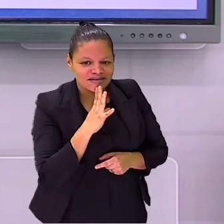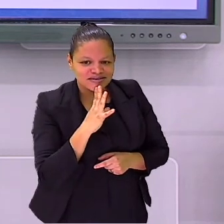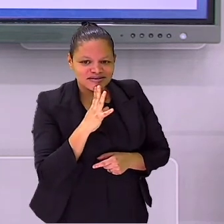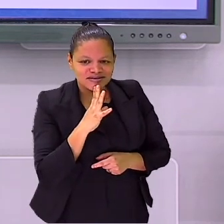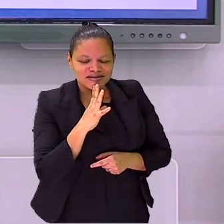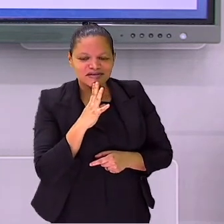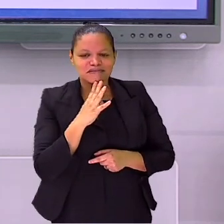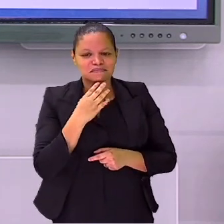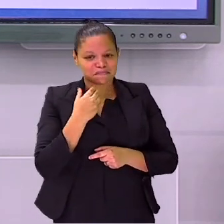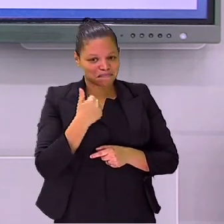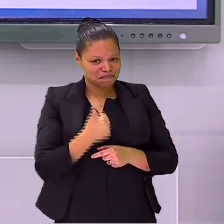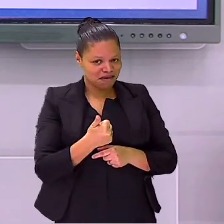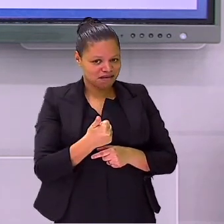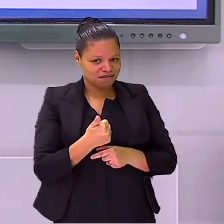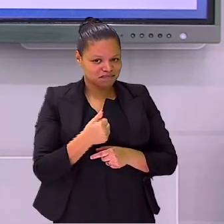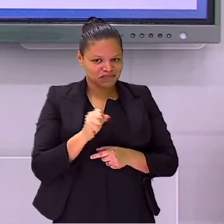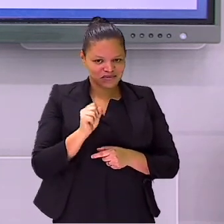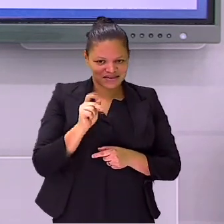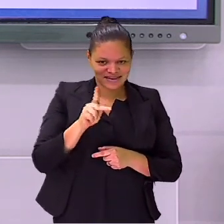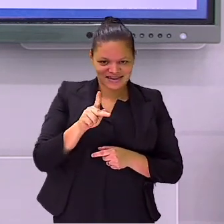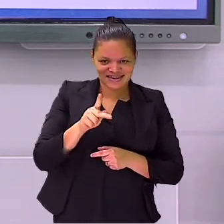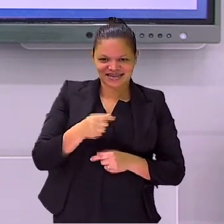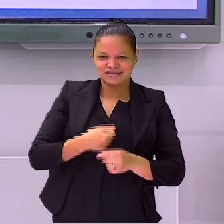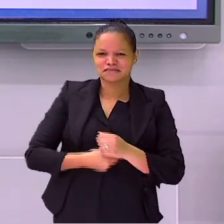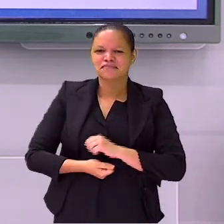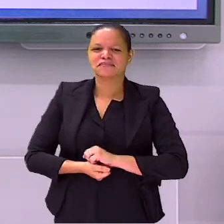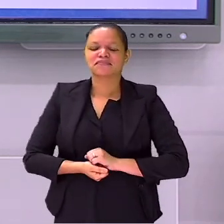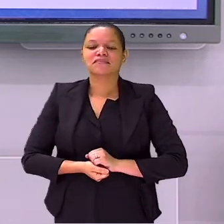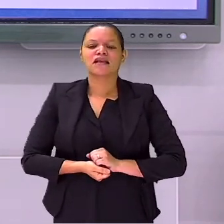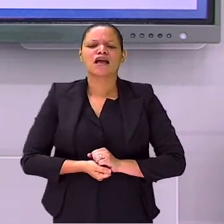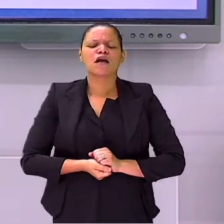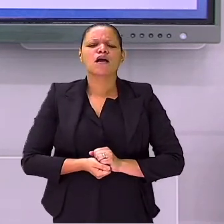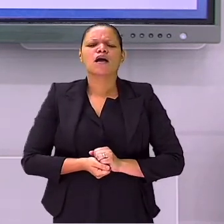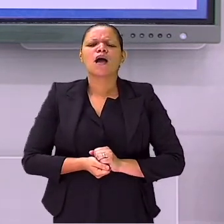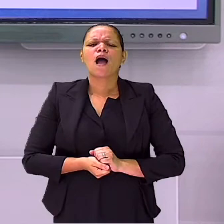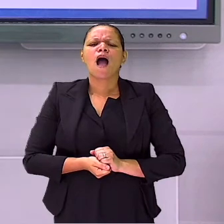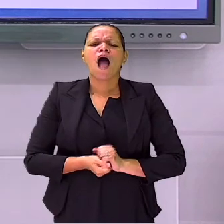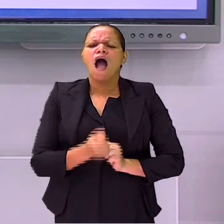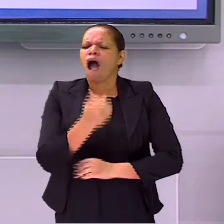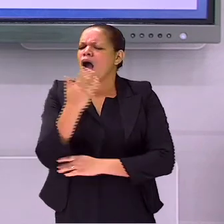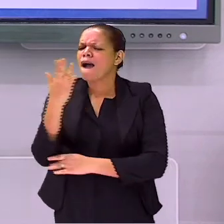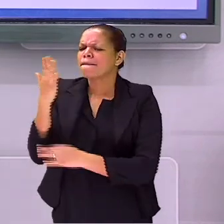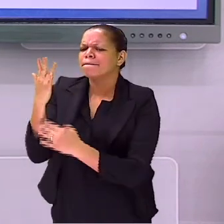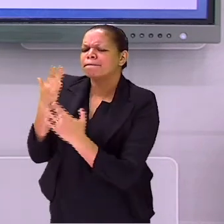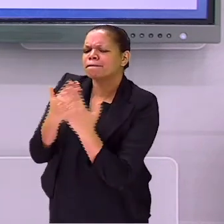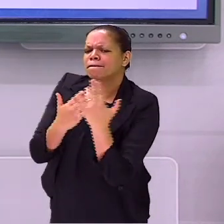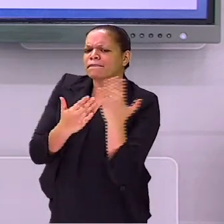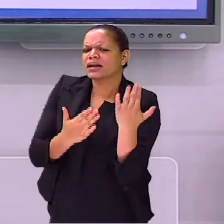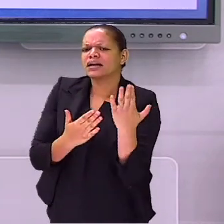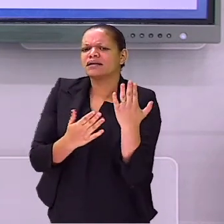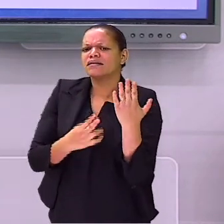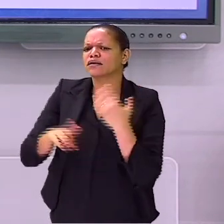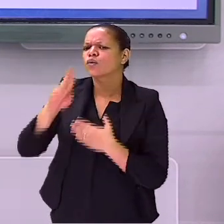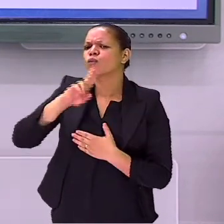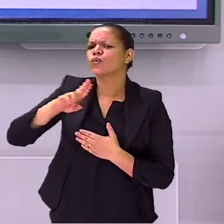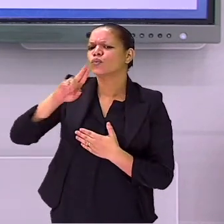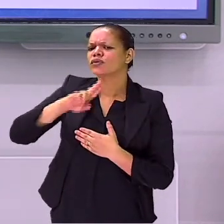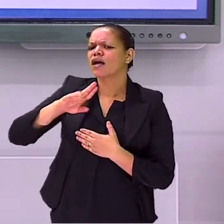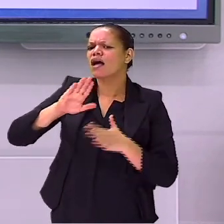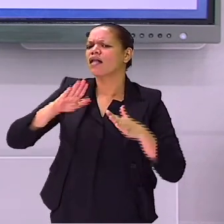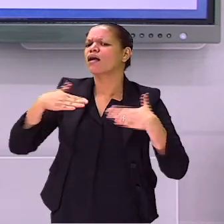naturais. Então, qual é a planta mais utilizada que tinha ali a maior barrinha? Foi